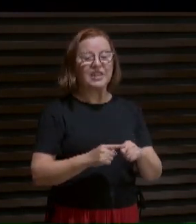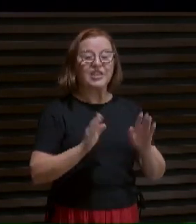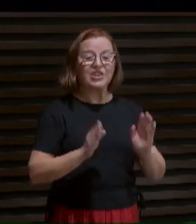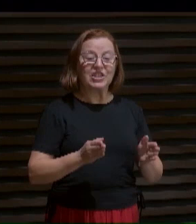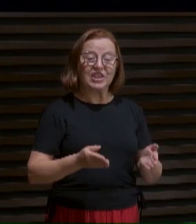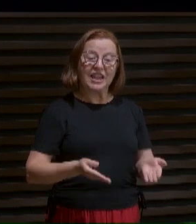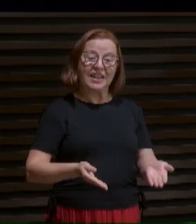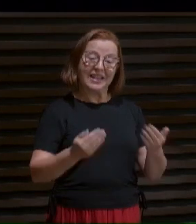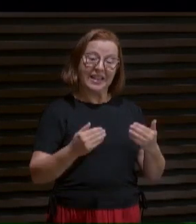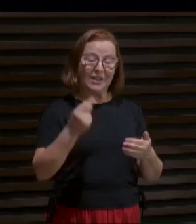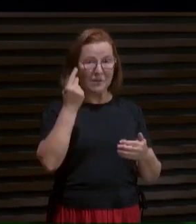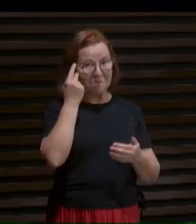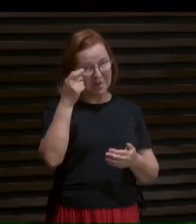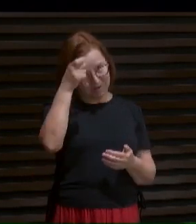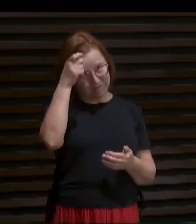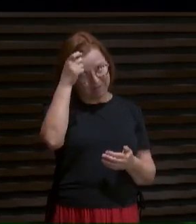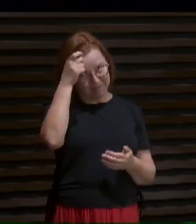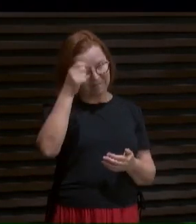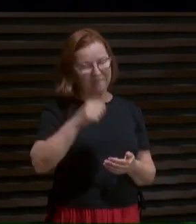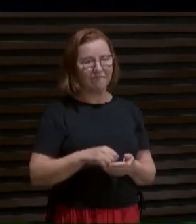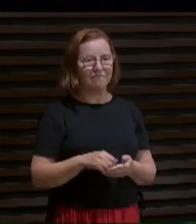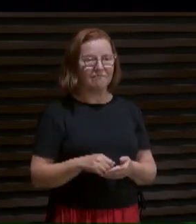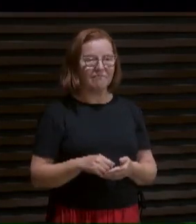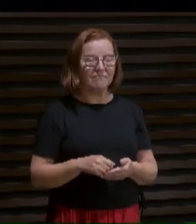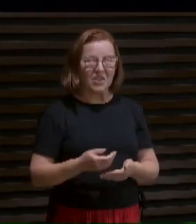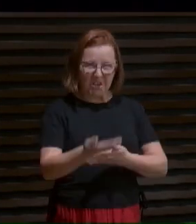entregues por um ato de adoração.